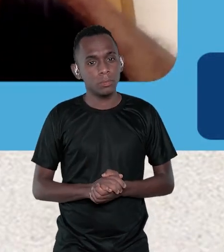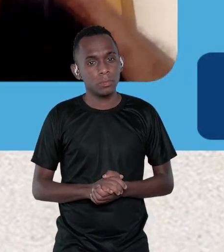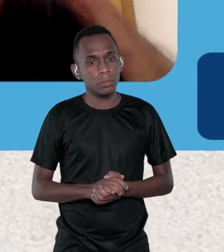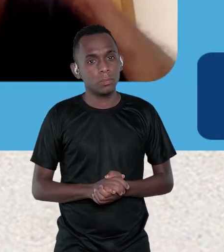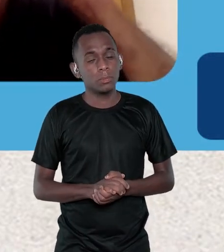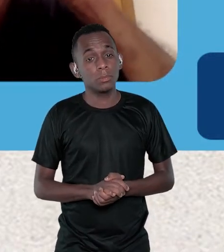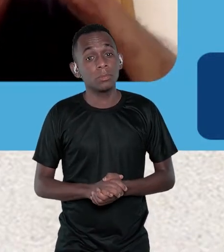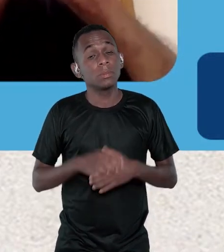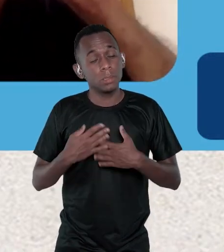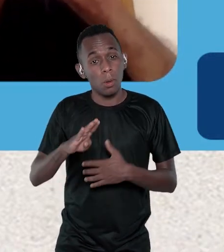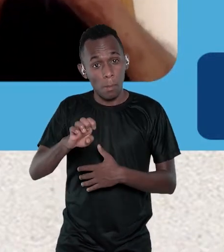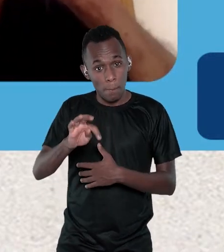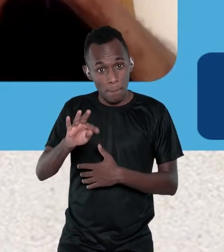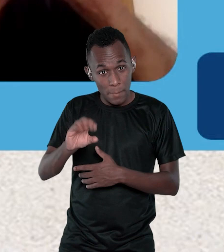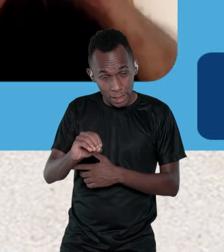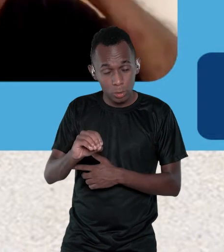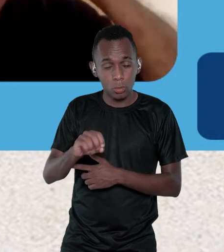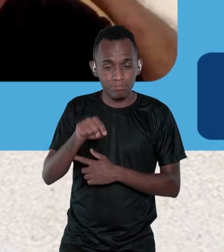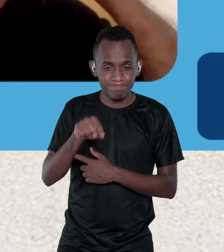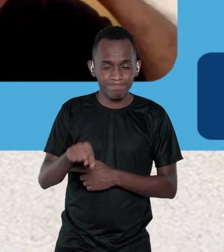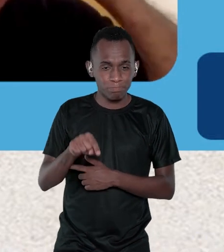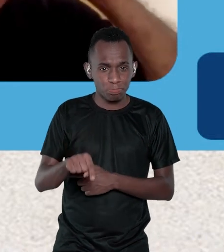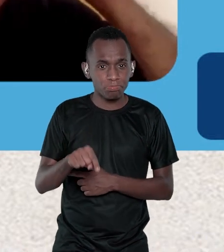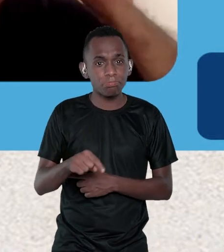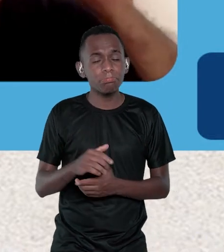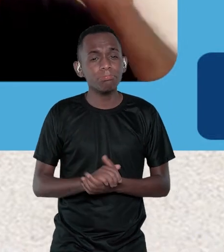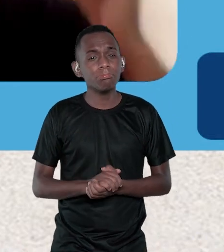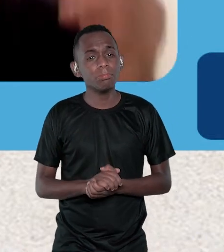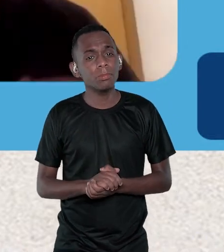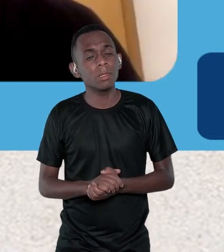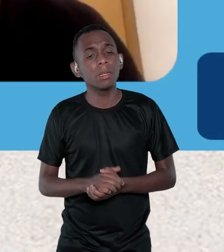Isso. Beto Guedes